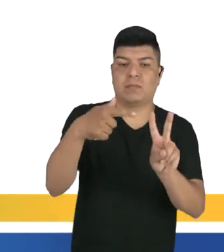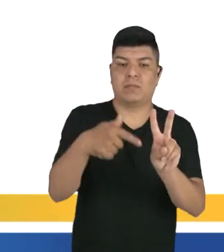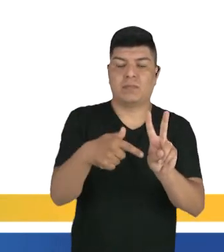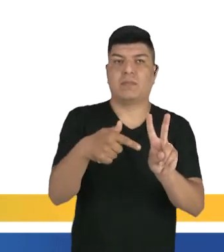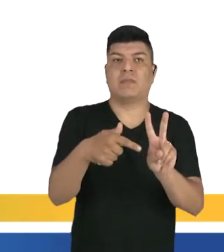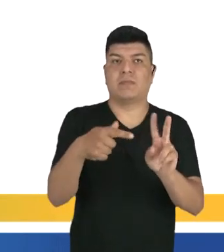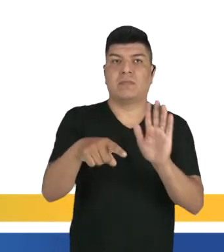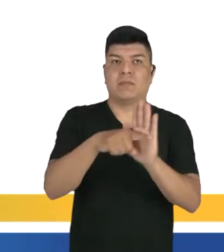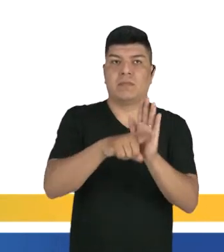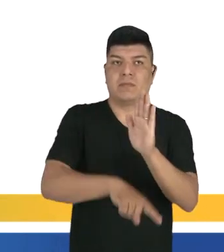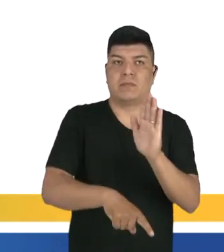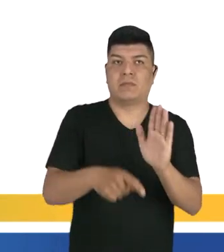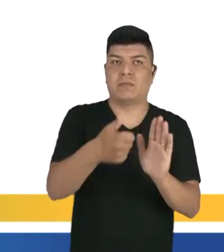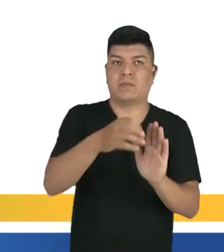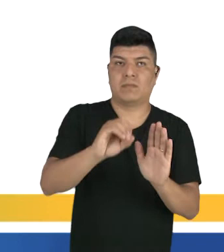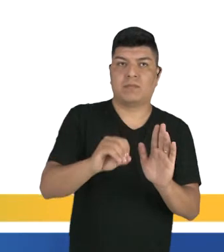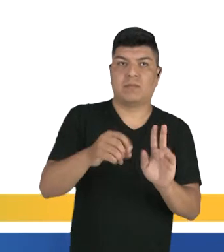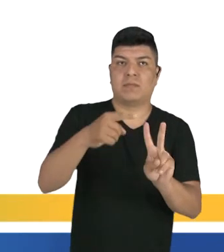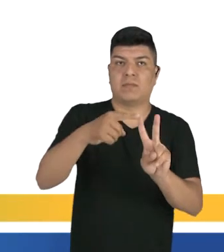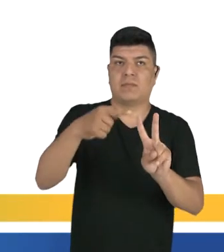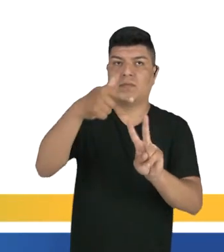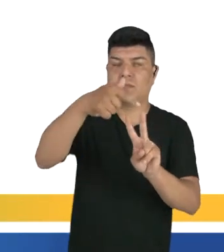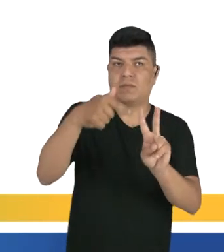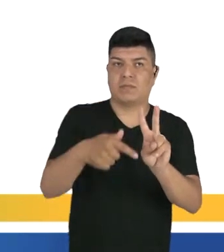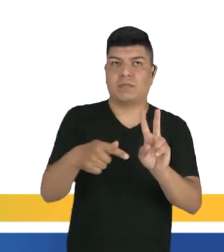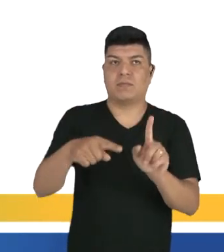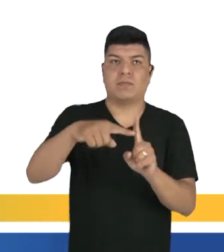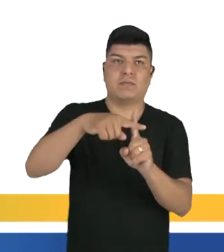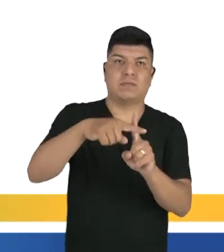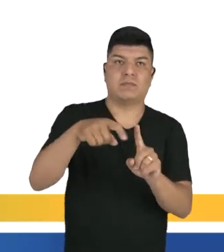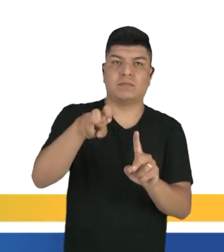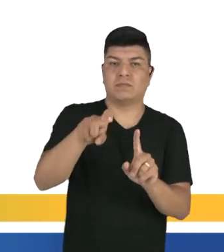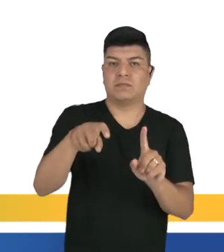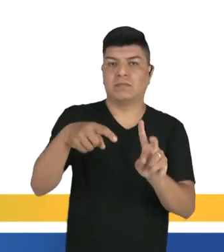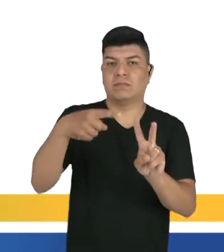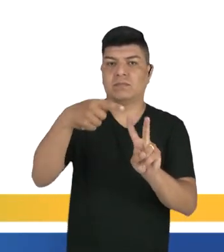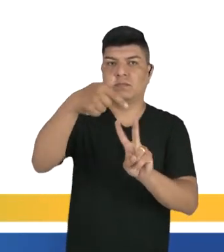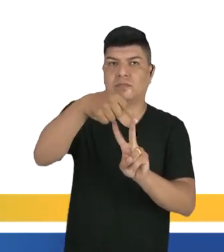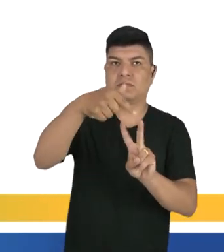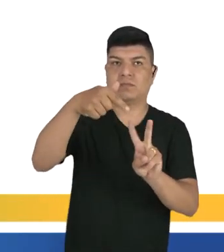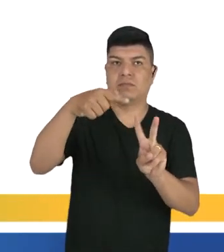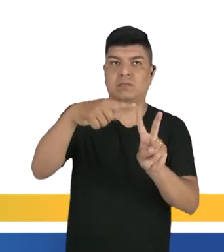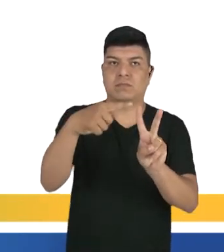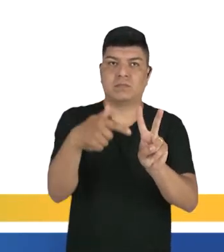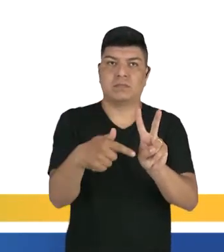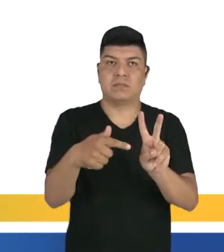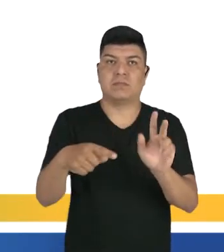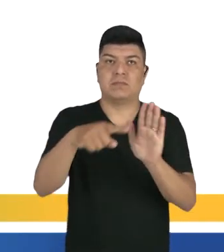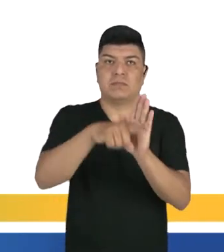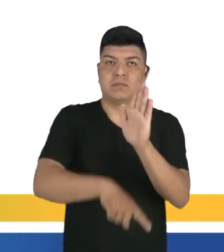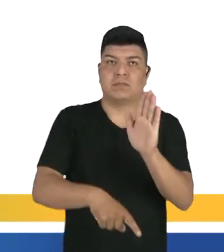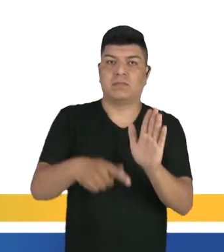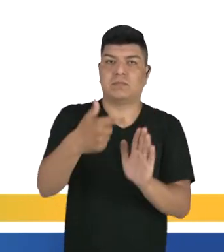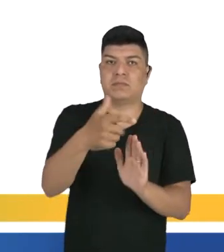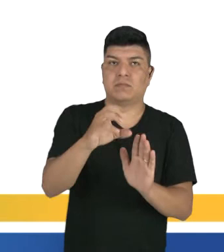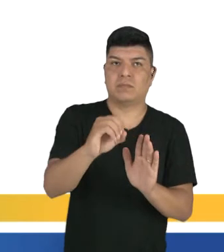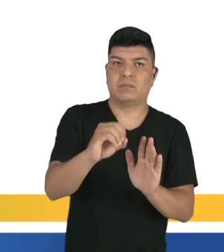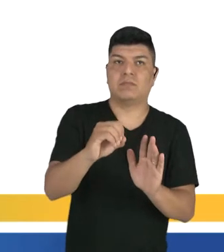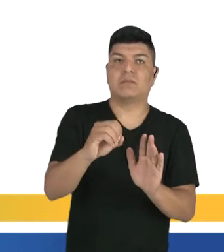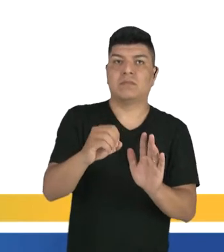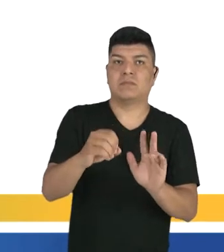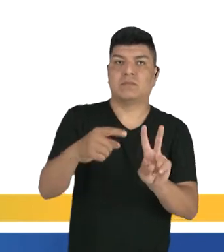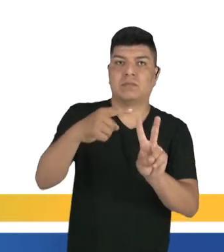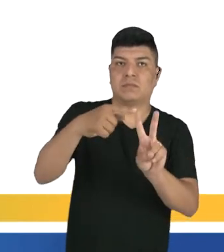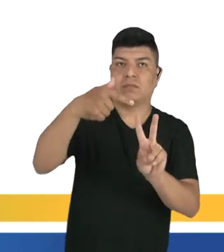de 7 menos 10 raiz sétima de 7 mais 5 raiz sétima de 7 menos 20 raiz sétima de 7.